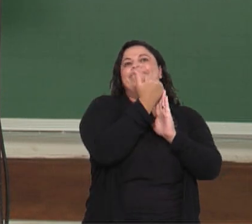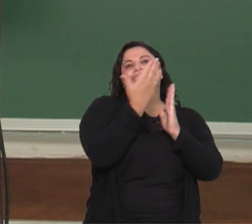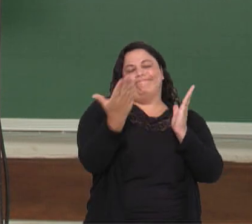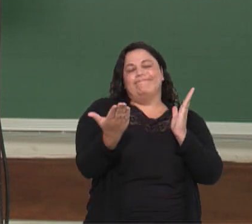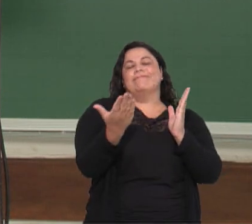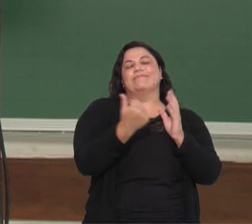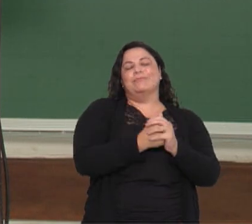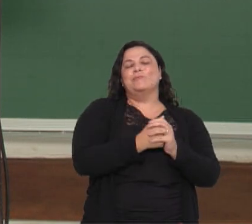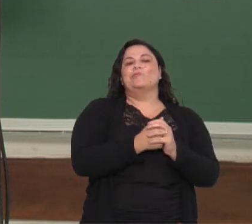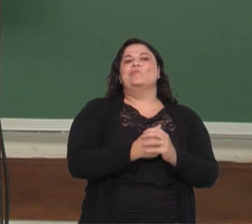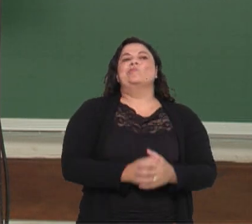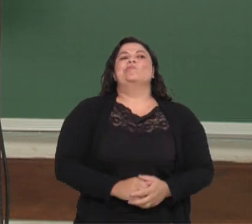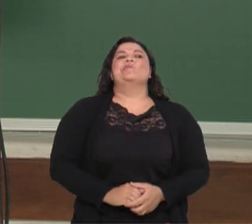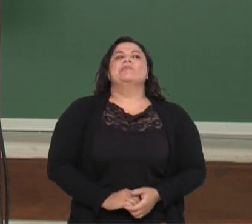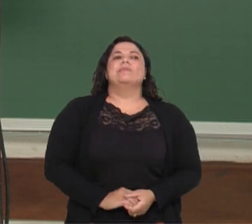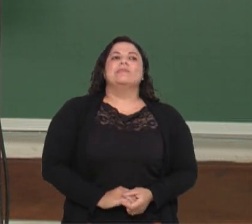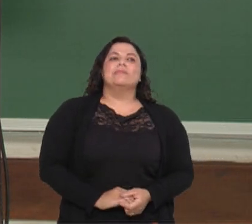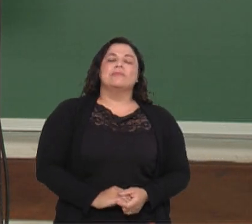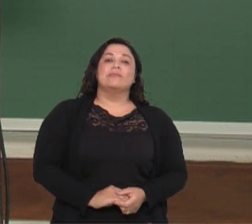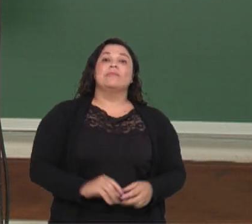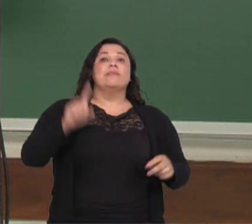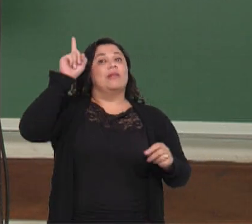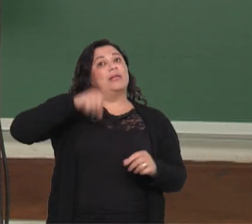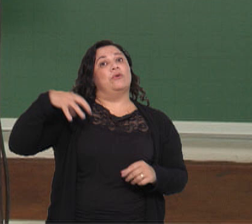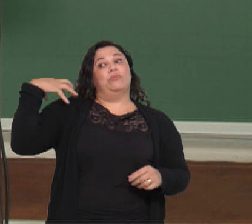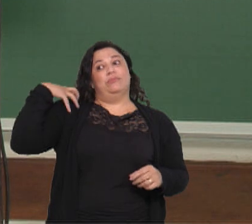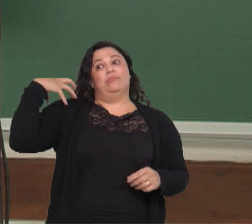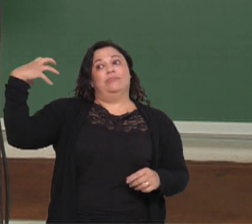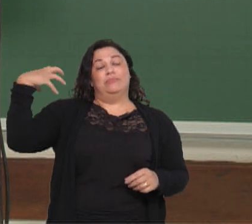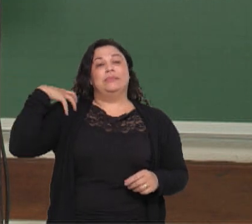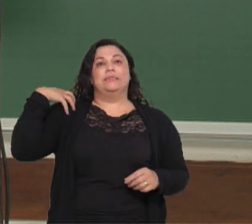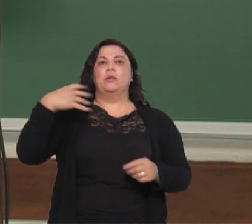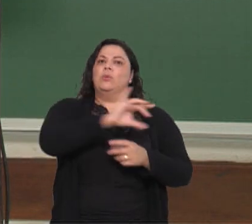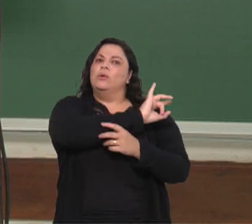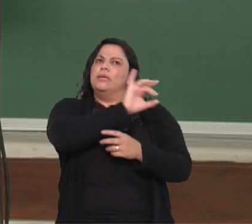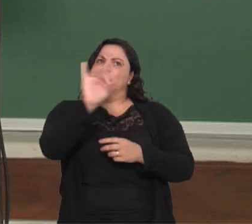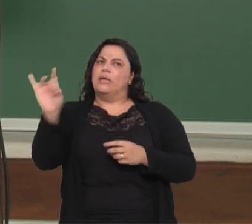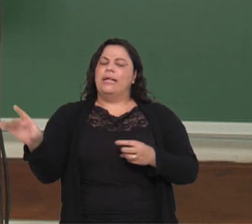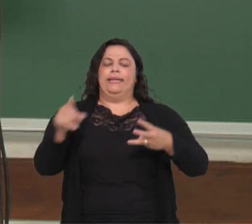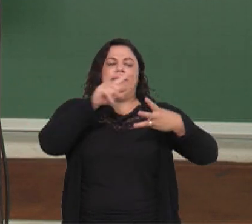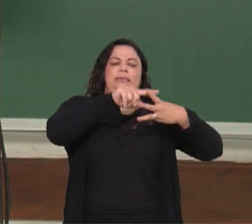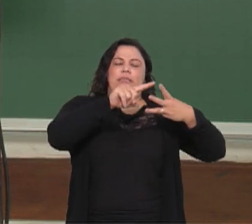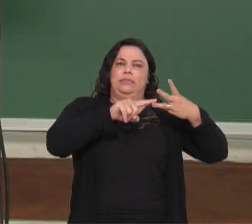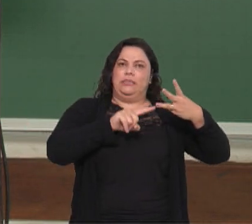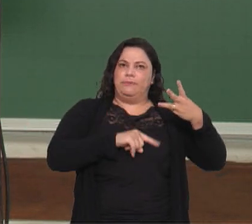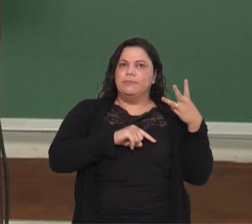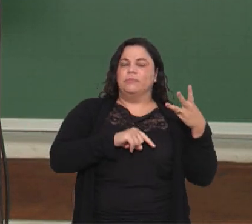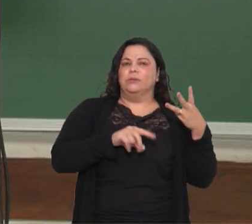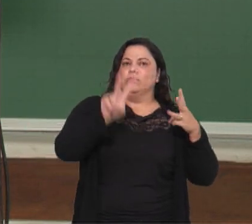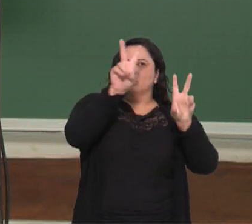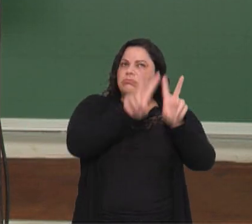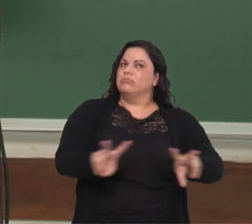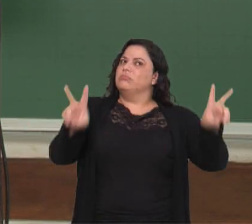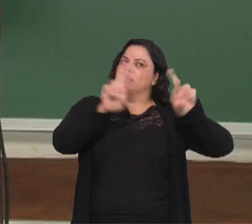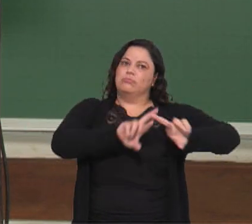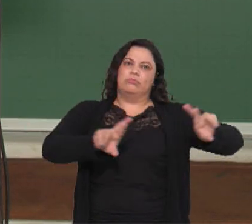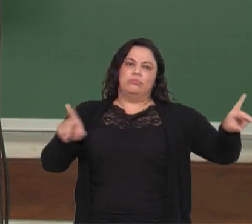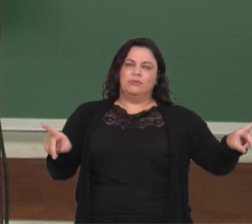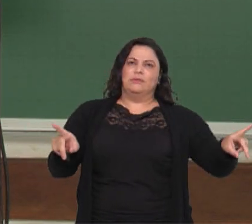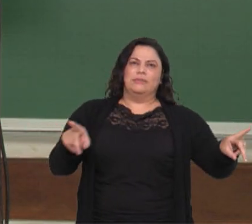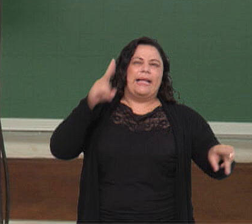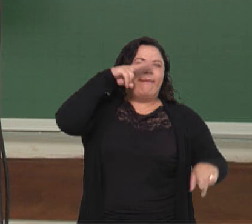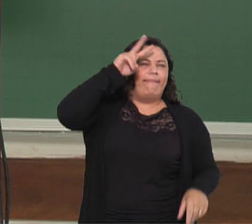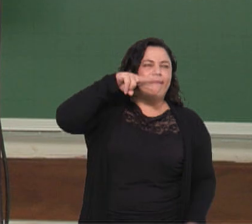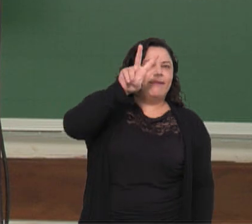das outras. Tá? Então, para Platão, cada parte da alma vai ter uma virtude diferente. Lembra que é